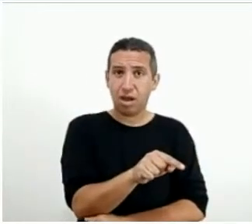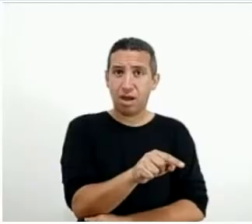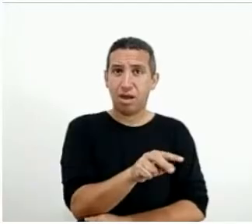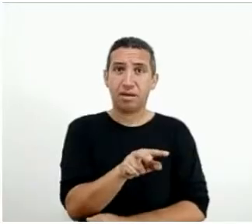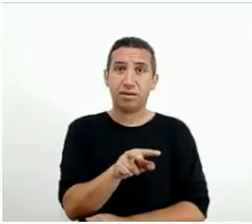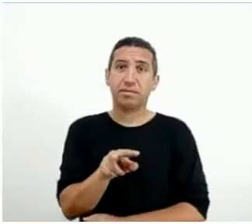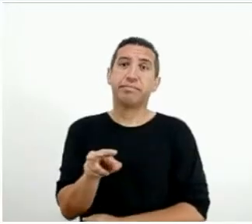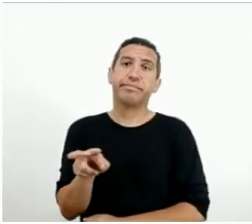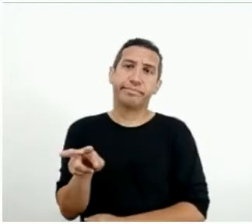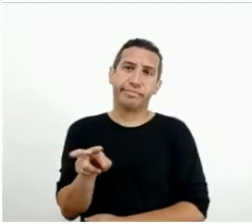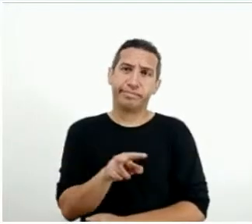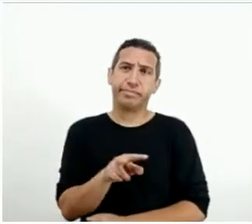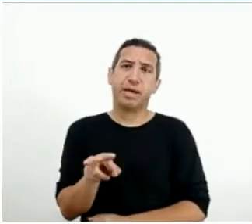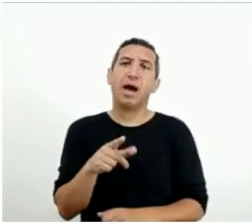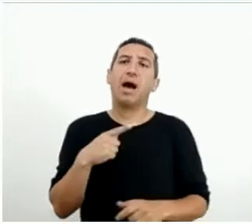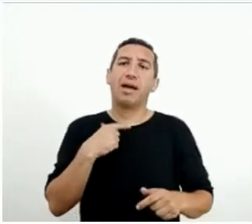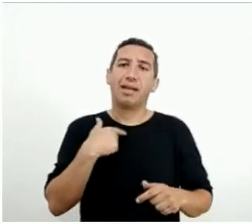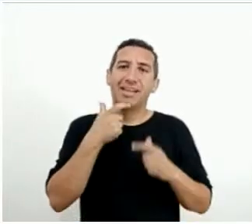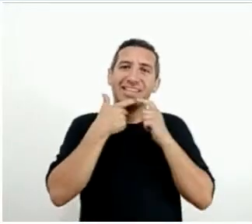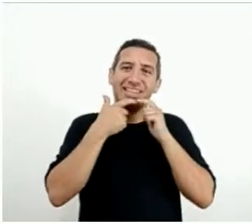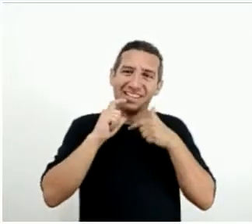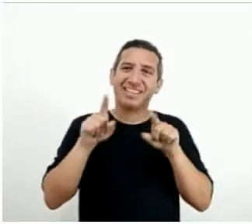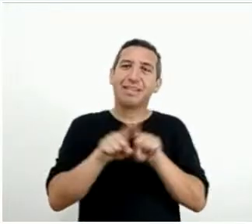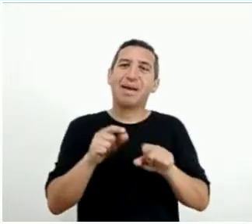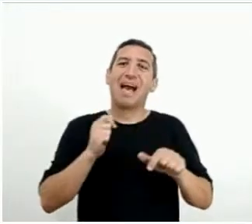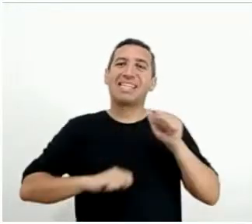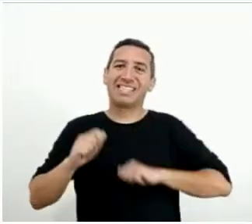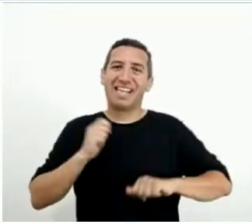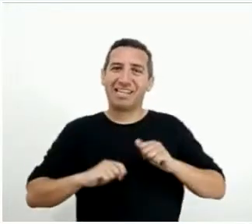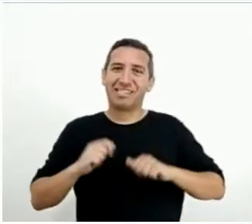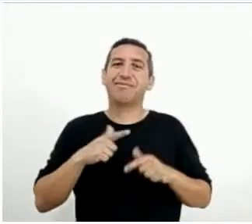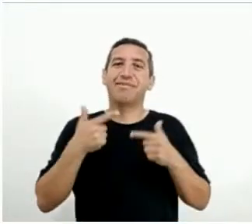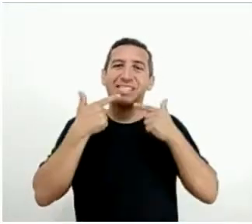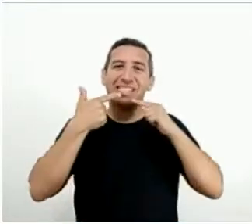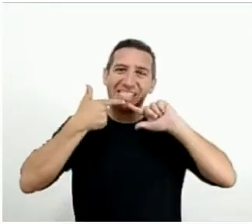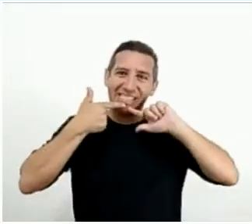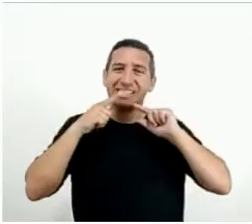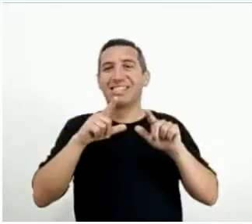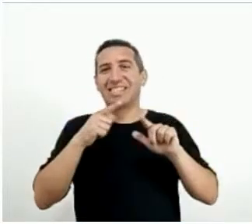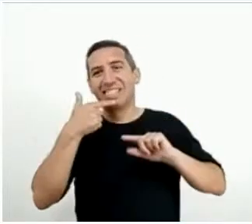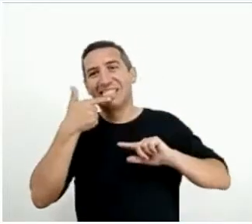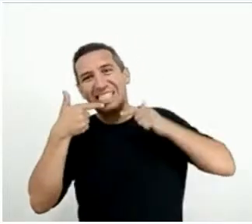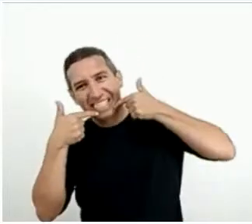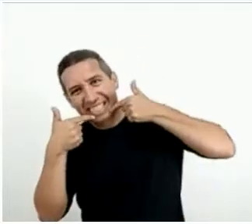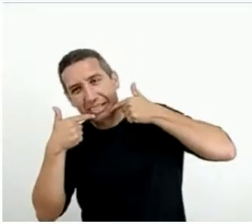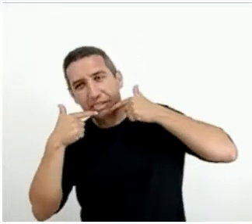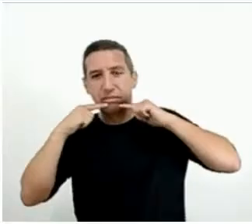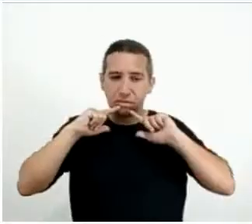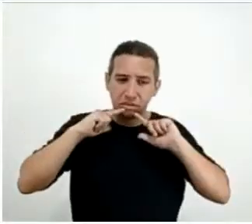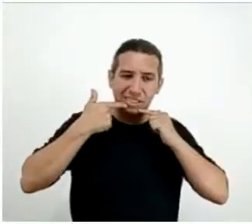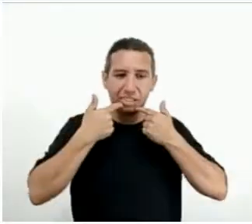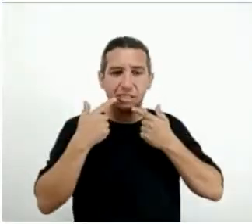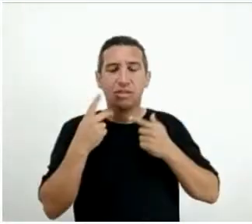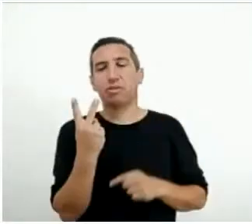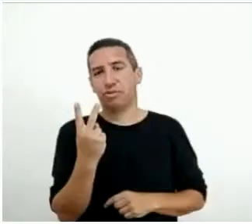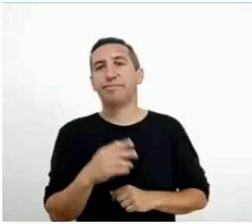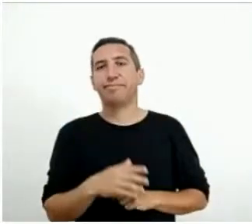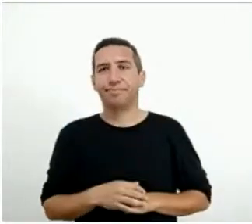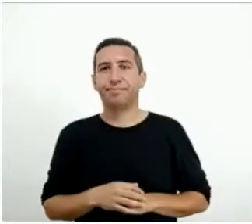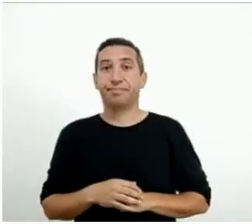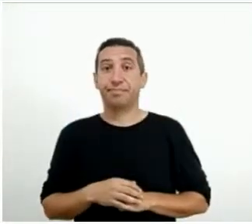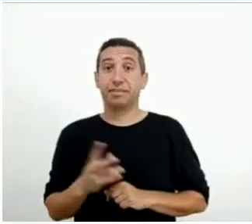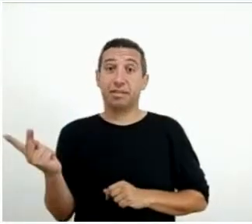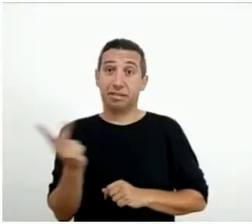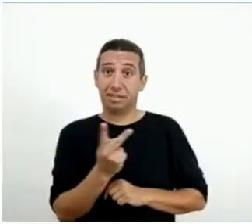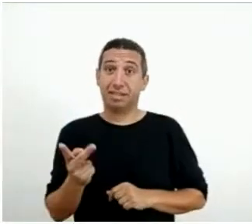de humor e de ansiedade. Então, vocês veem que a junção dos 2 transtornos traz um